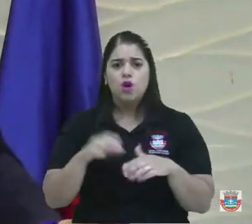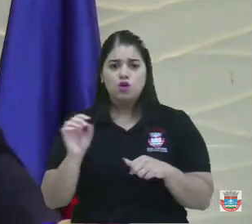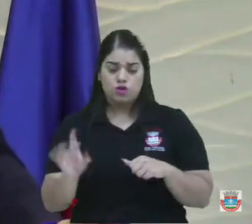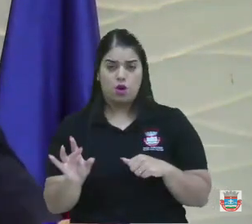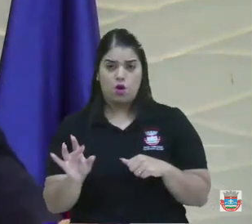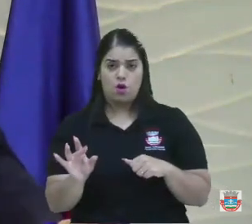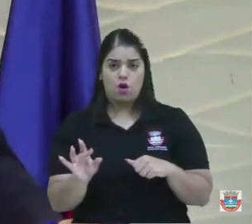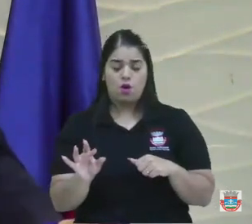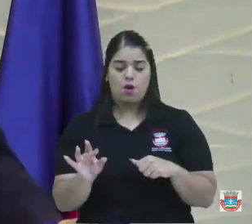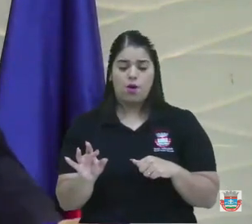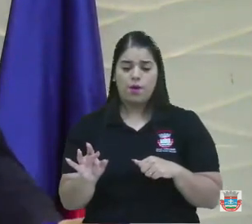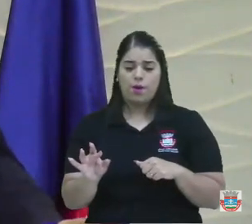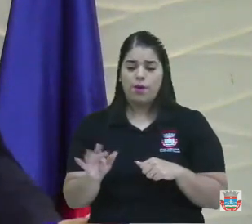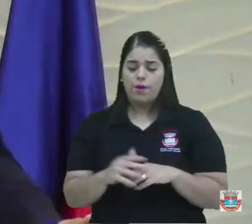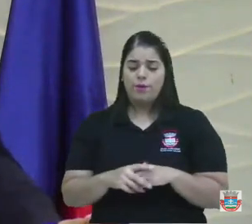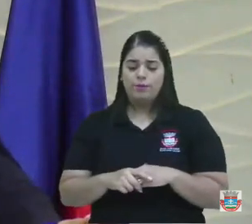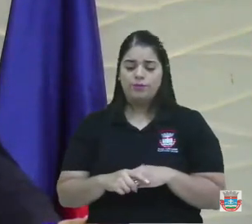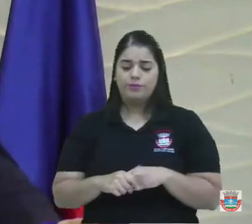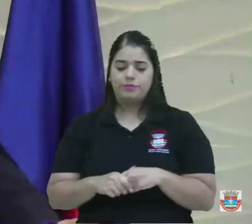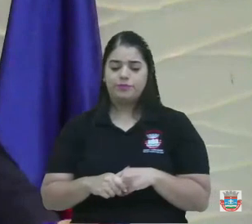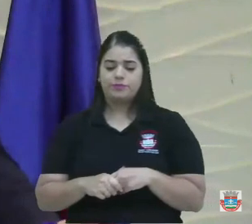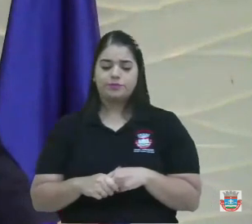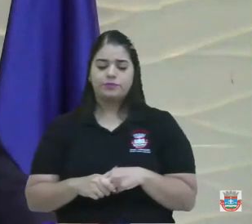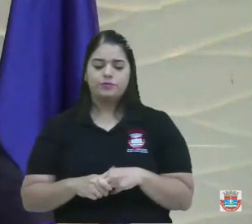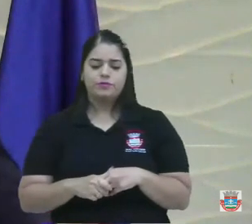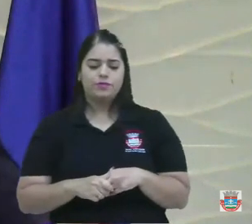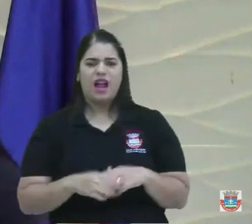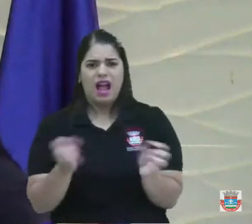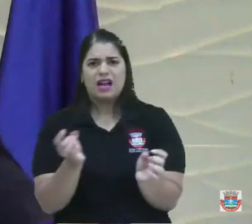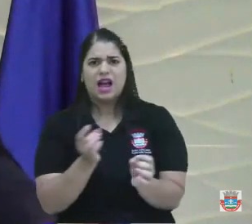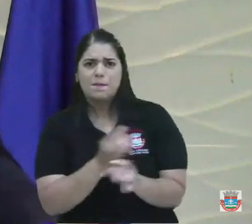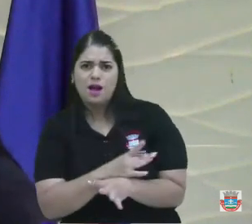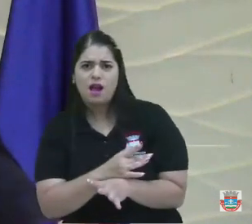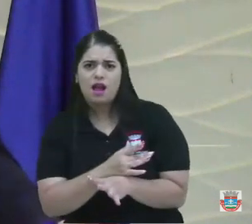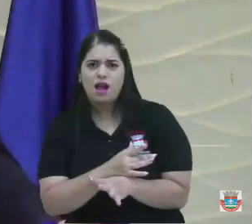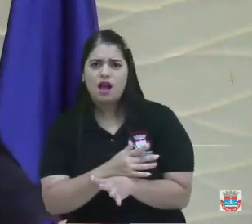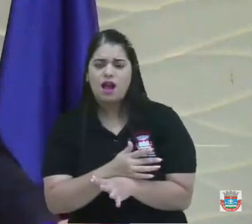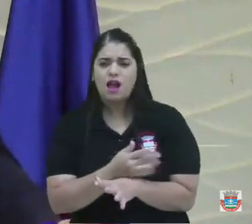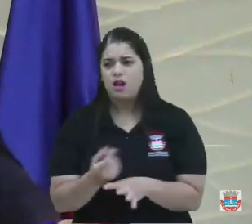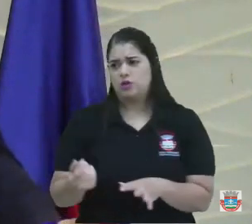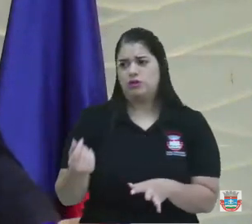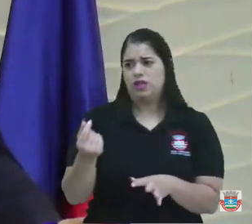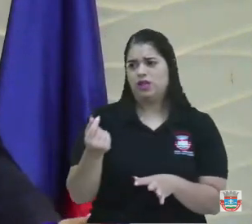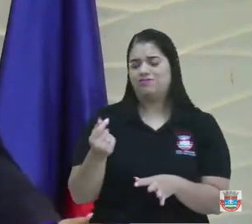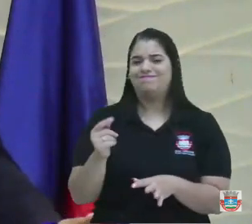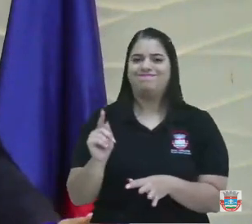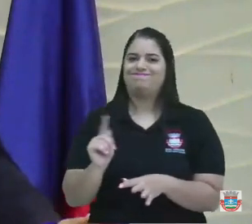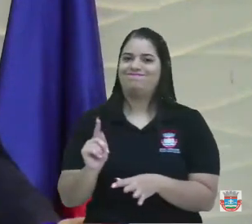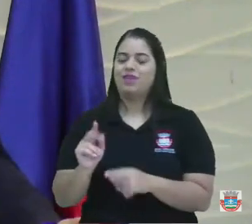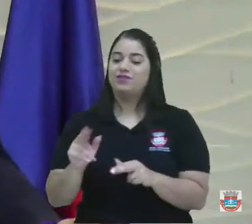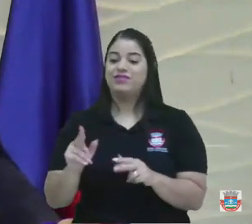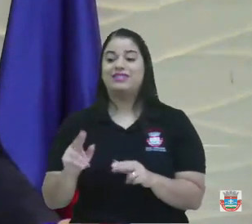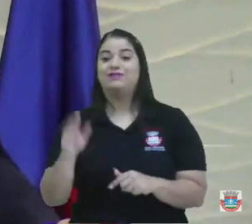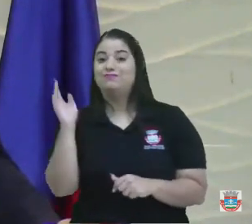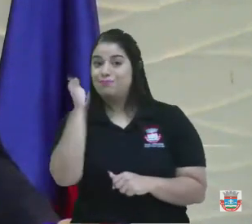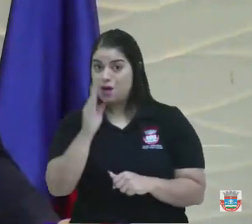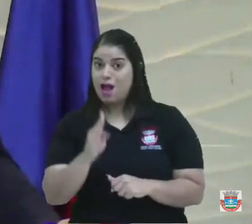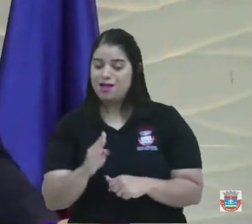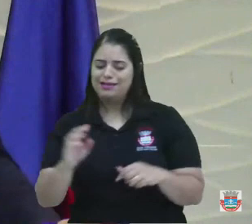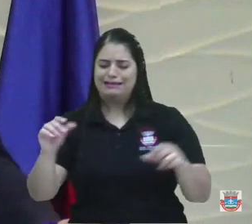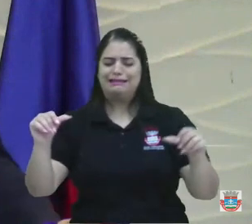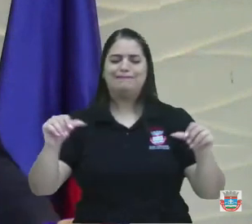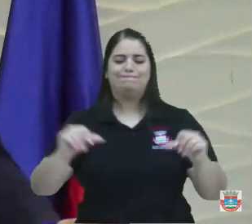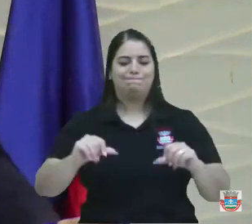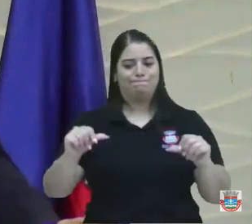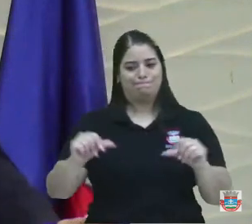simplesmente quer se dar uma canetada e cortar recursos, mas é porque o país de fato passa por uma grande crise e